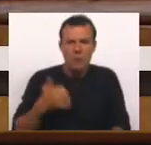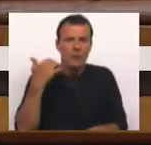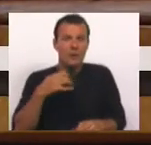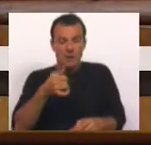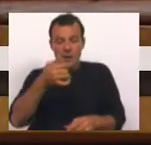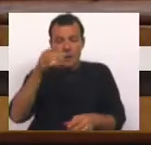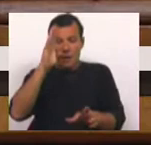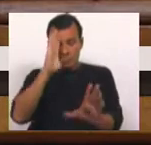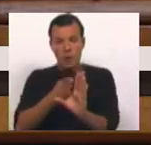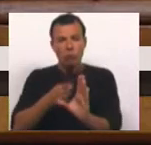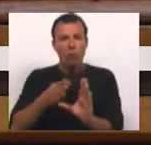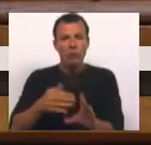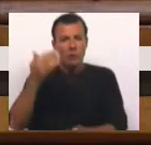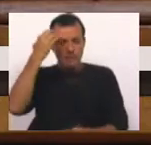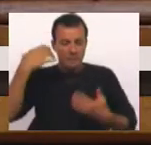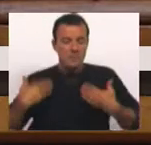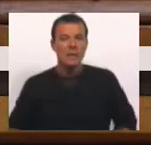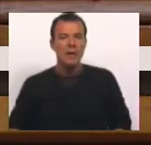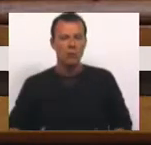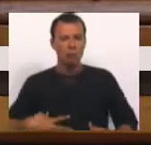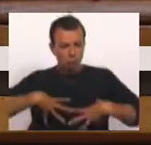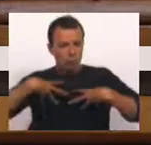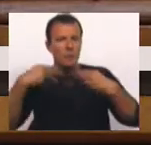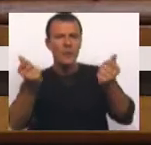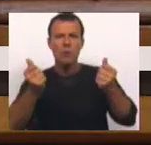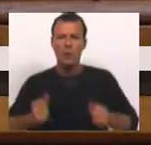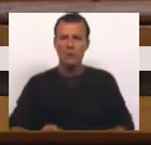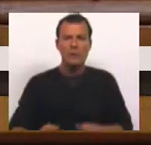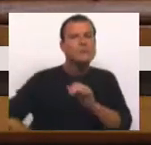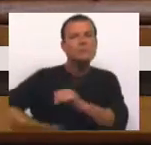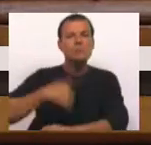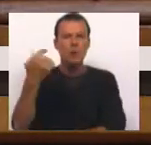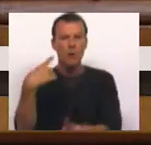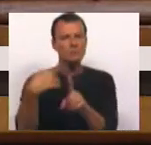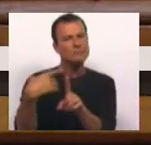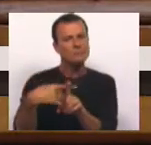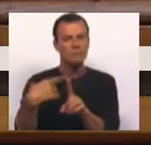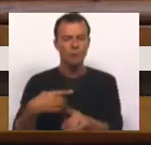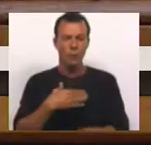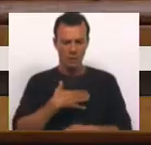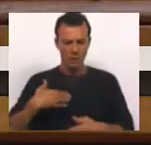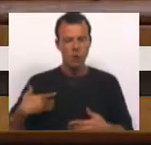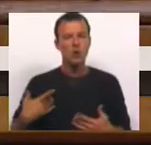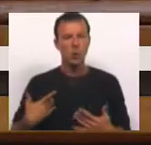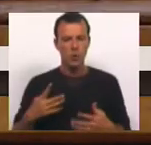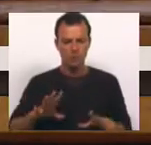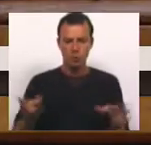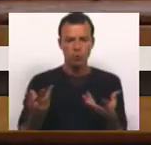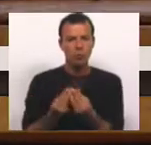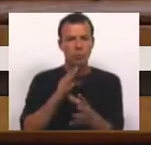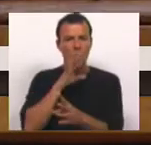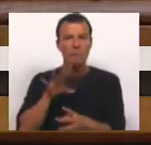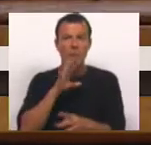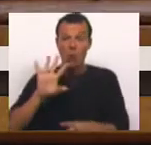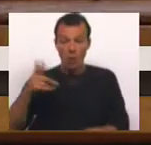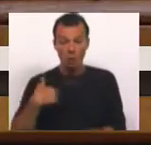psicológico, social, espiritual e melhorar o bem-estar e o apoio aos doentes e às suas famílias quando associada a doença grave